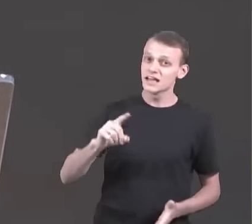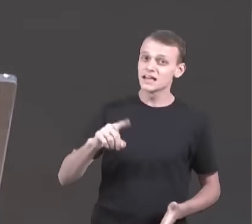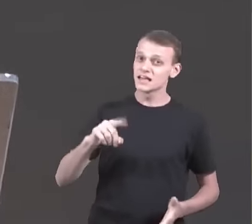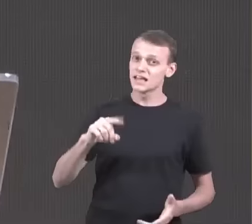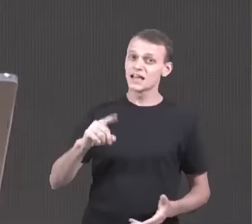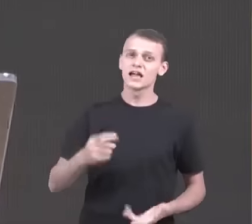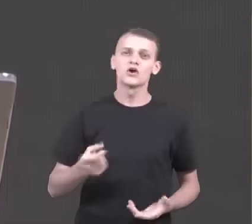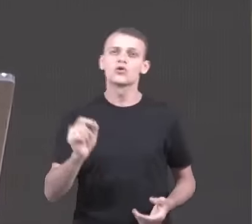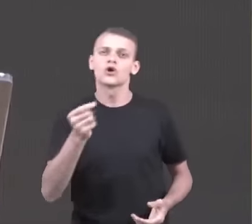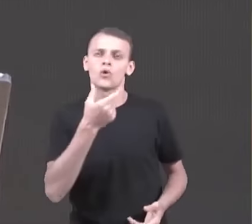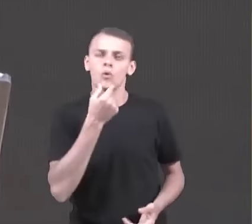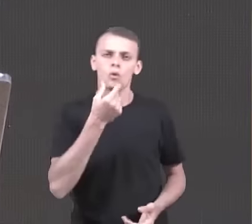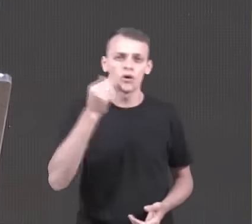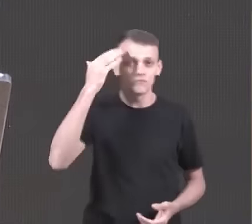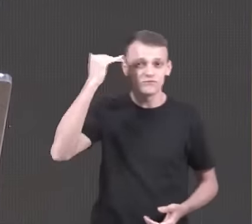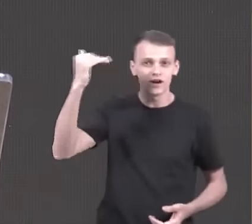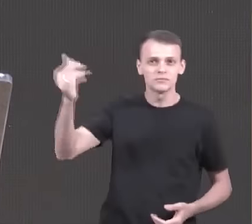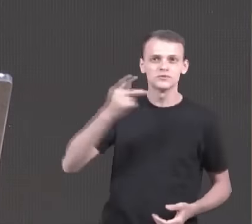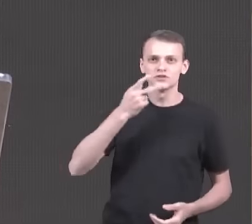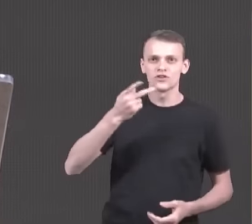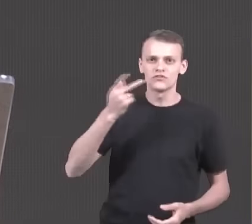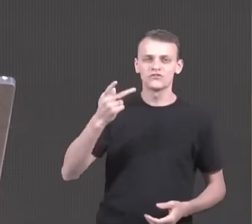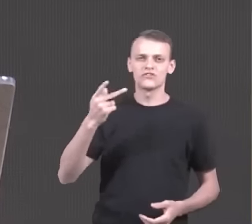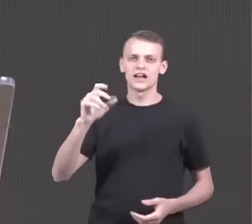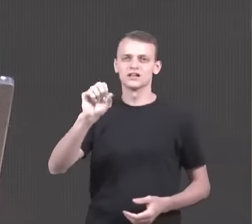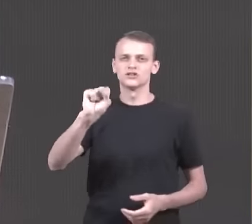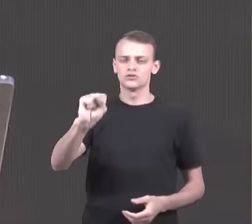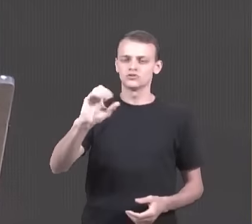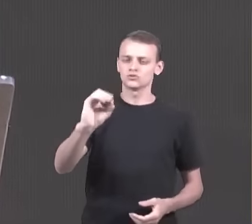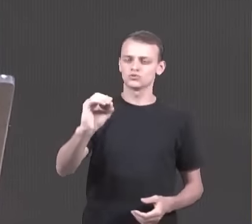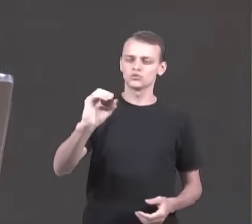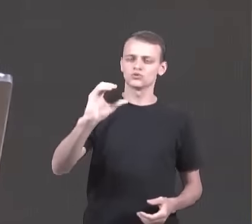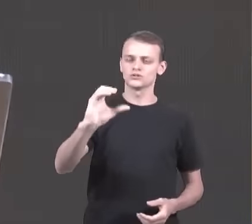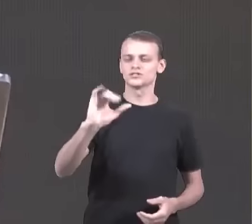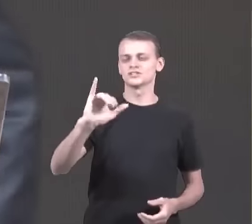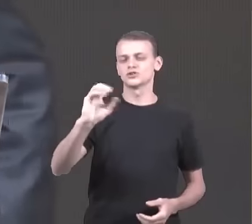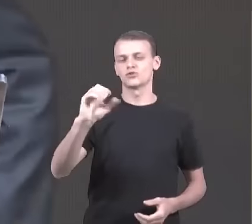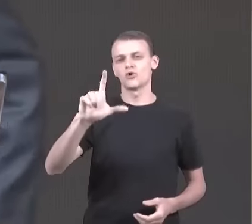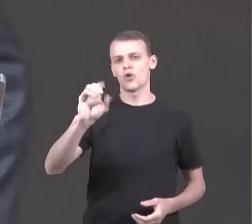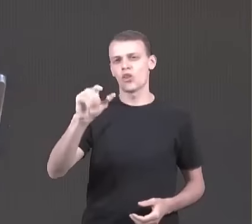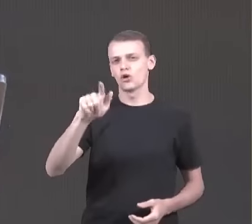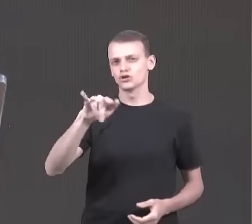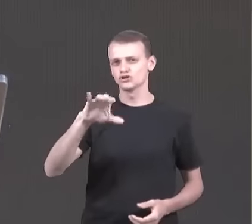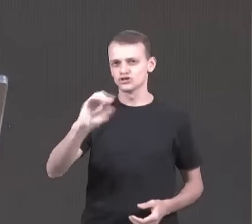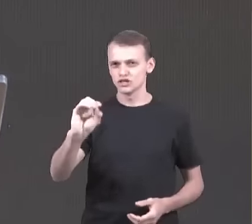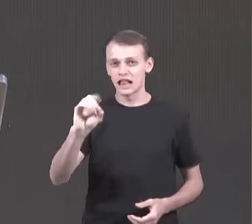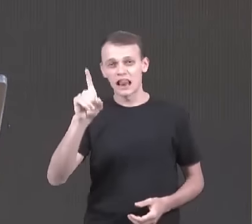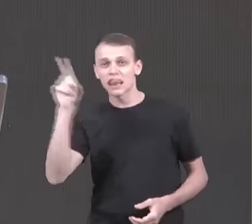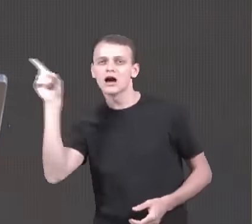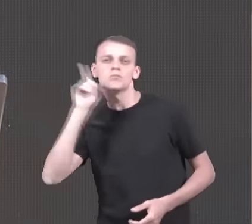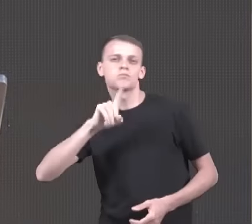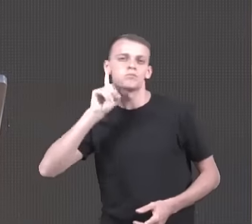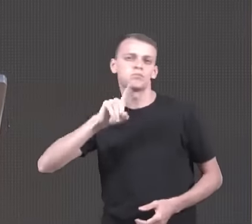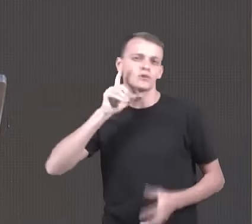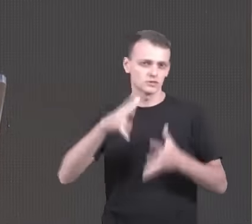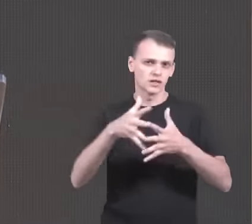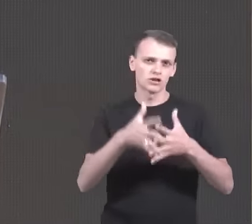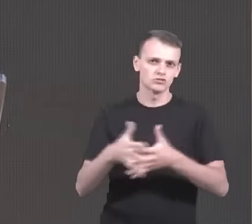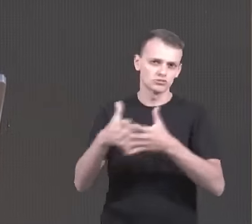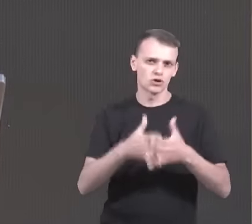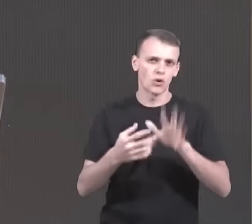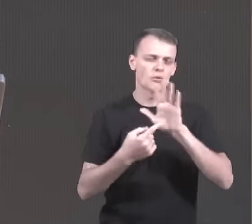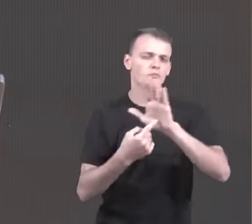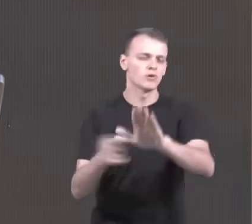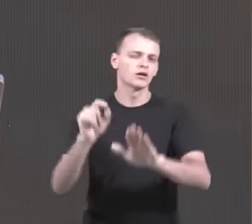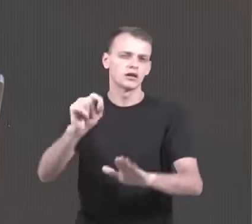recorrente. Rodney Stark, professor de sociologia e de religião comparada da Universidade de Washington, diz que por volta do